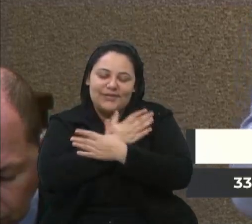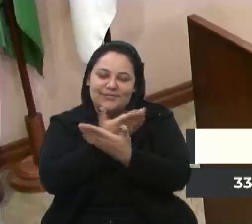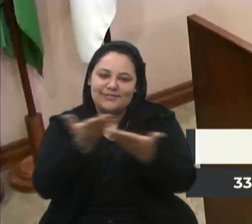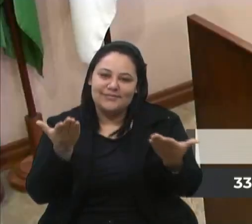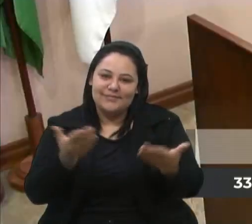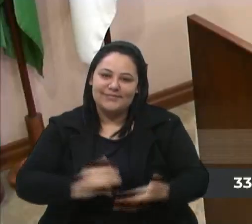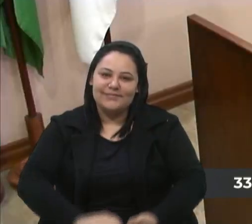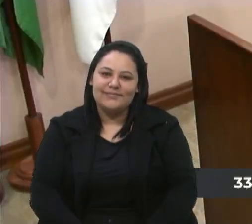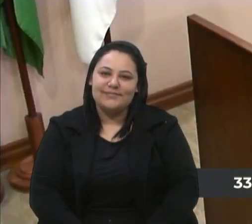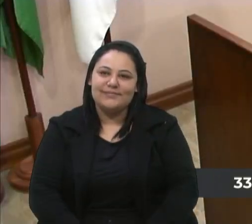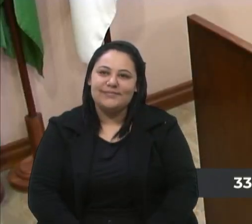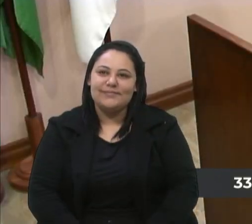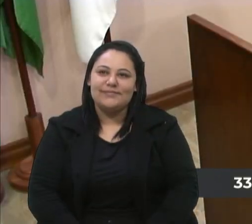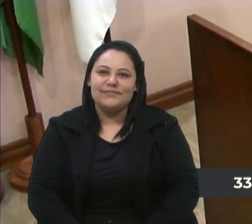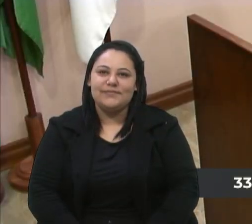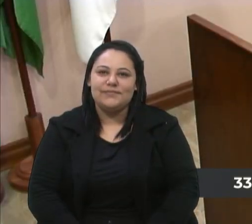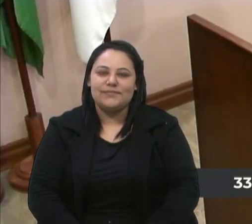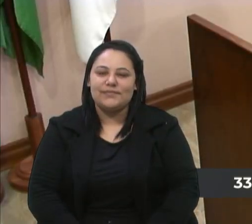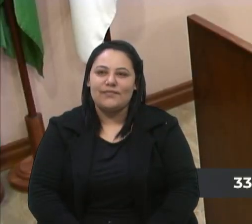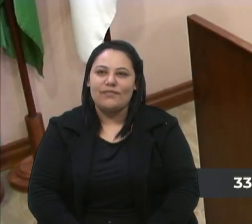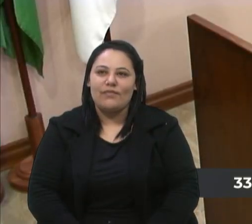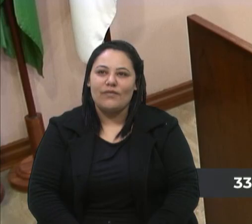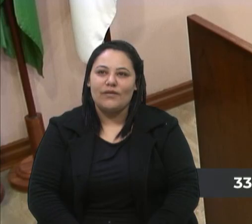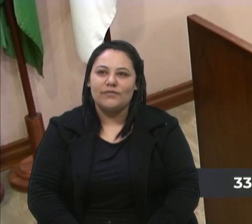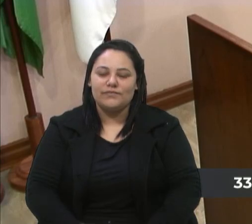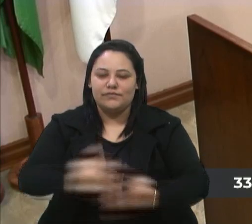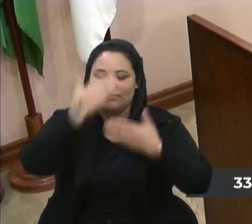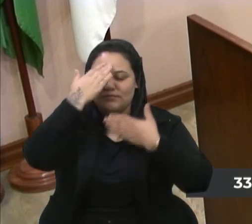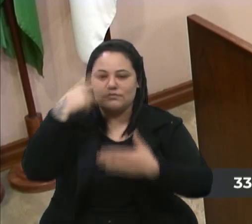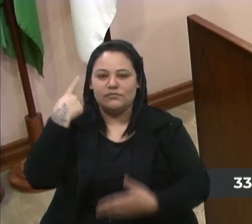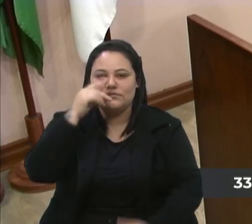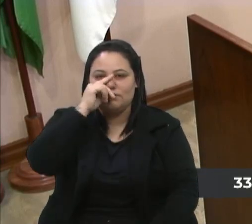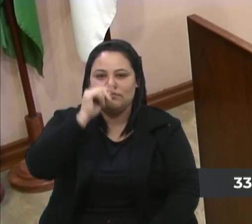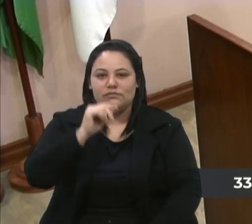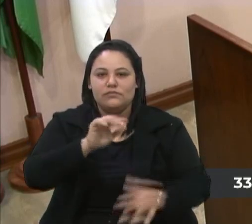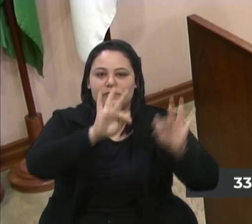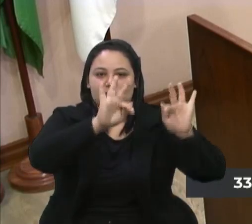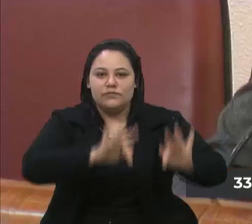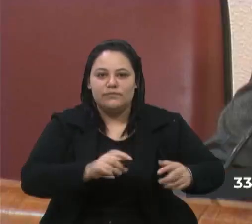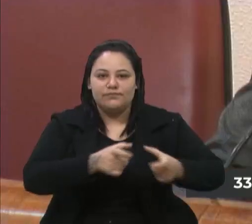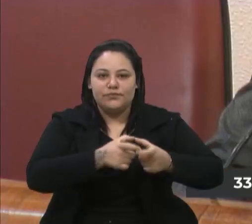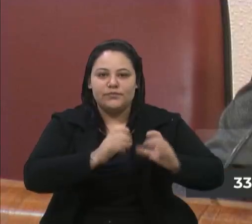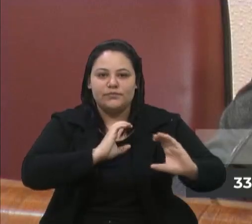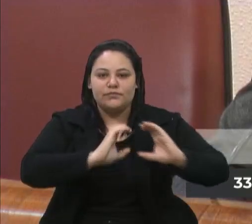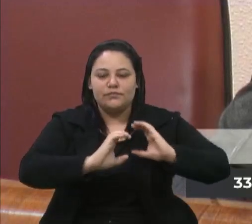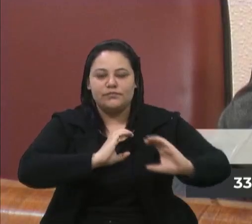presidente. Obrigado, vereador Fantinel. Encerradas as pequenas